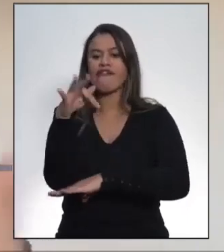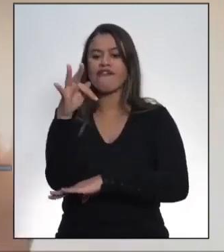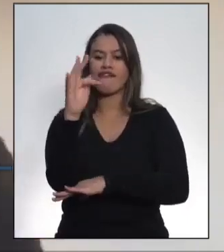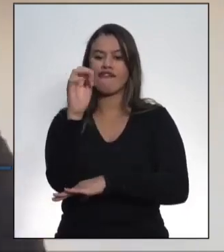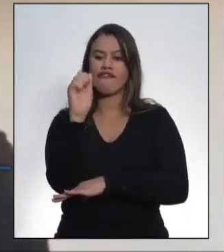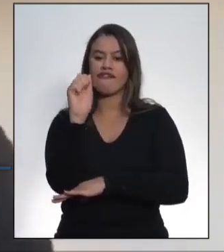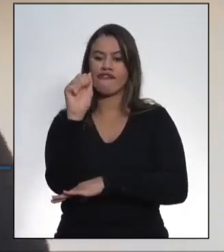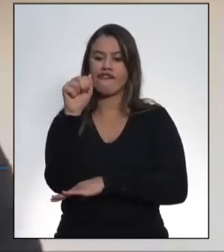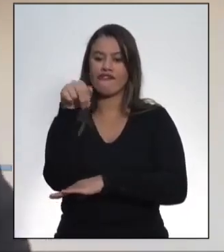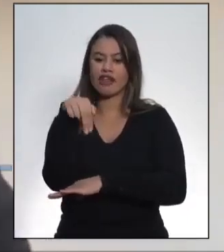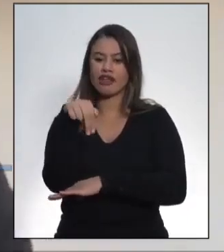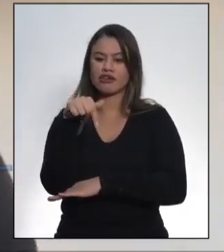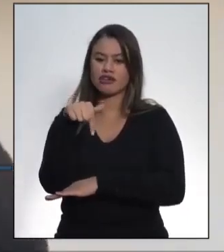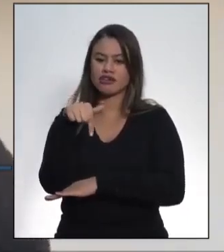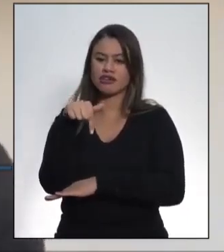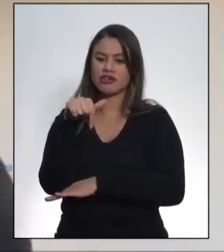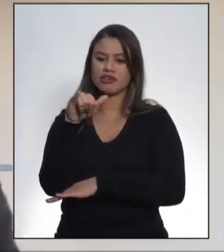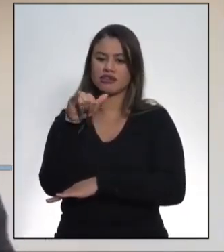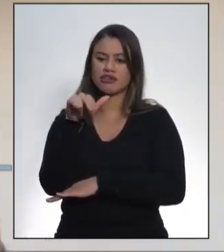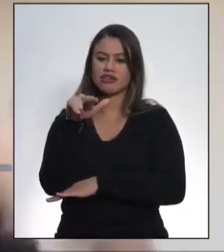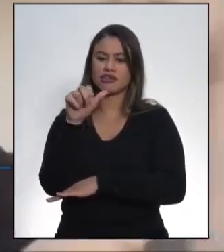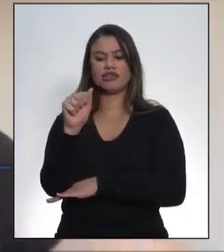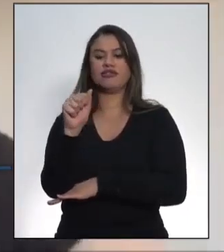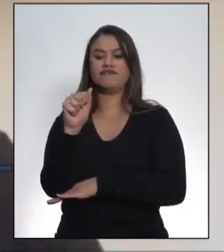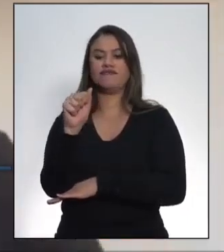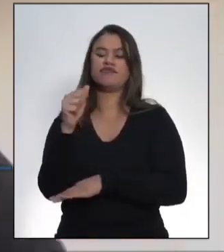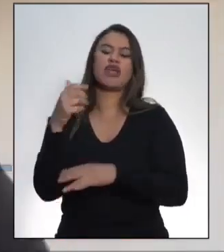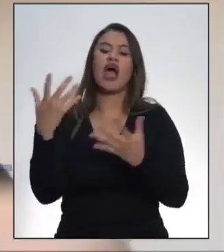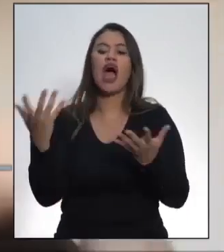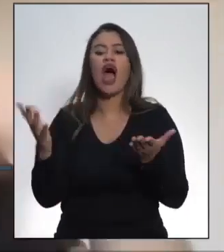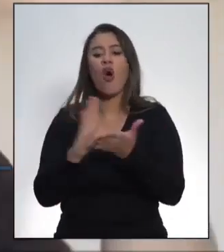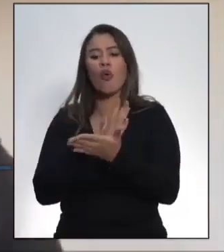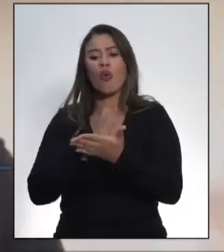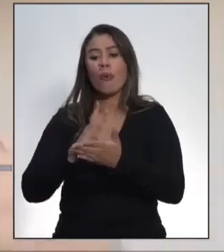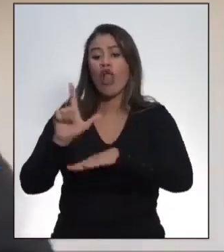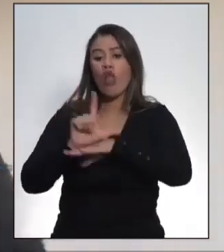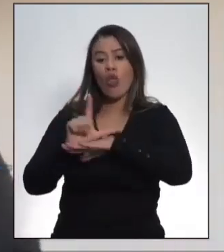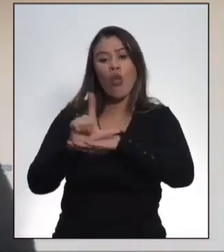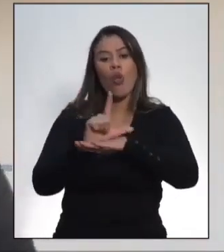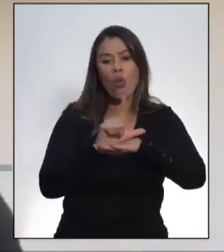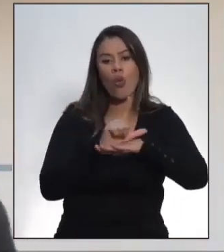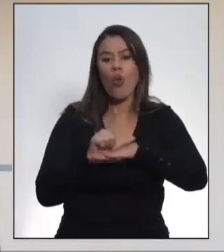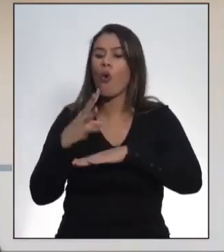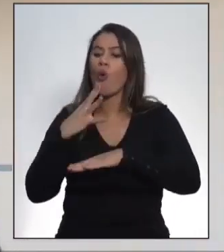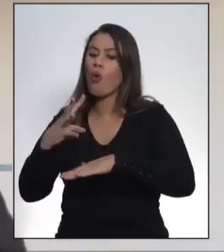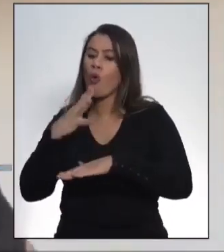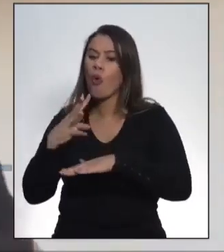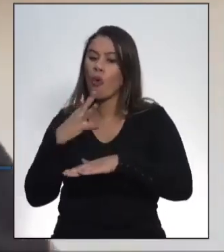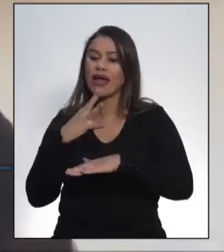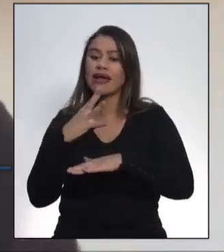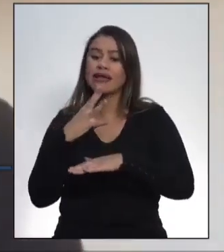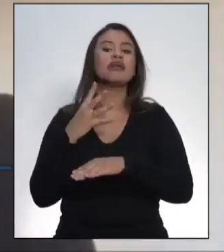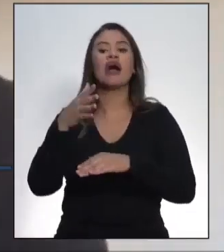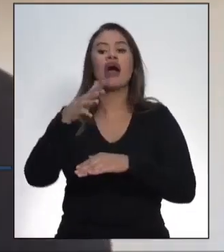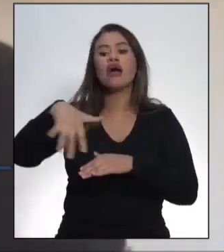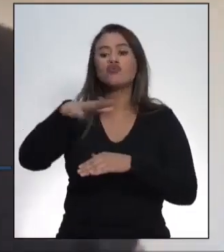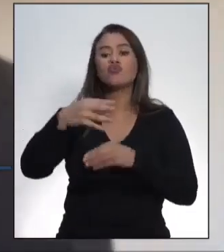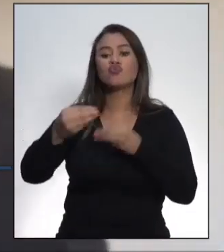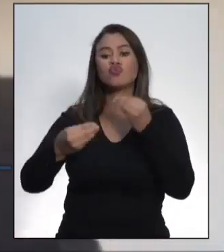vocês conhecem, associadas a turismo, comida, moda, alimentação, saúde e bem-estar, muitas lojas são